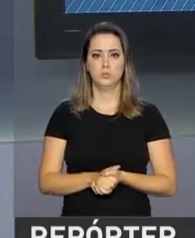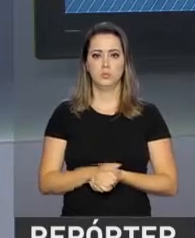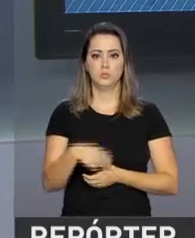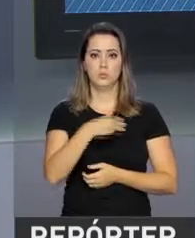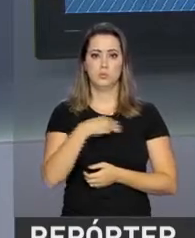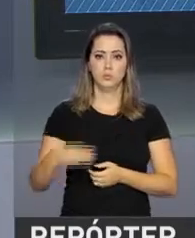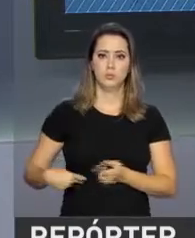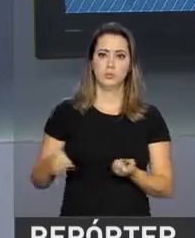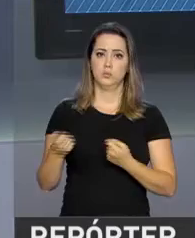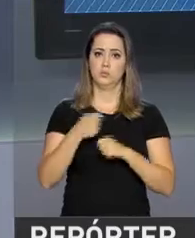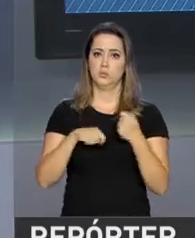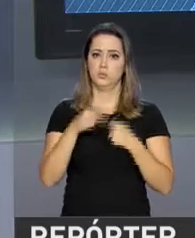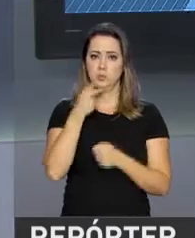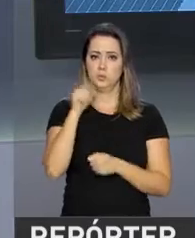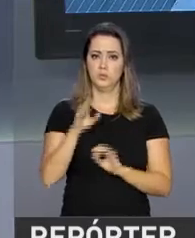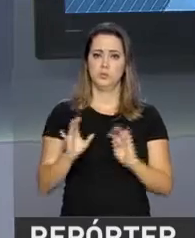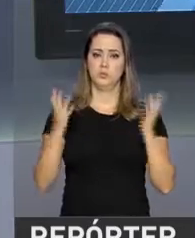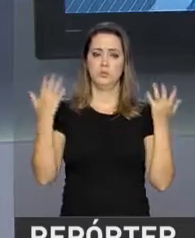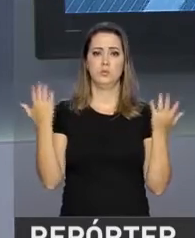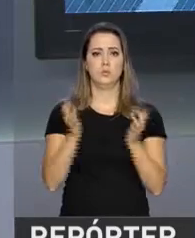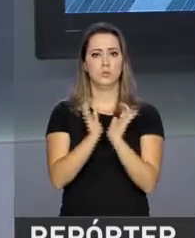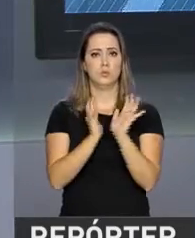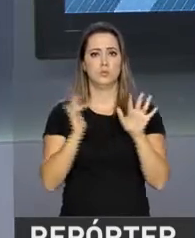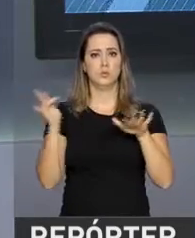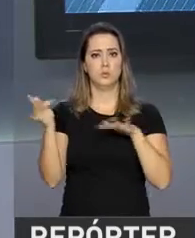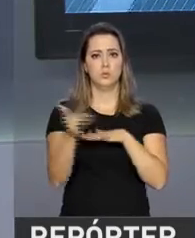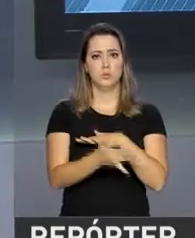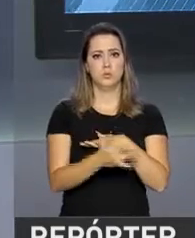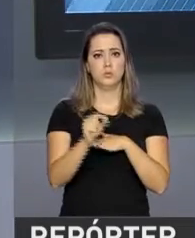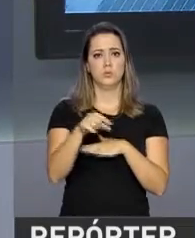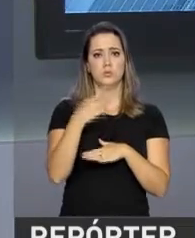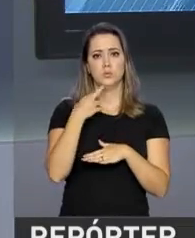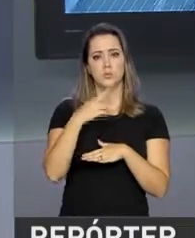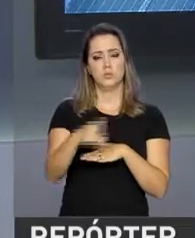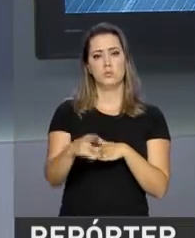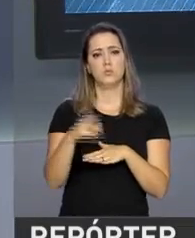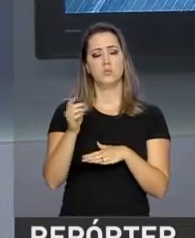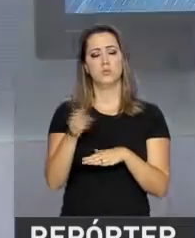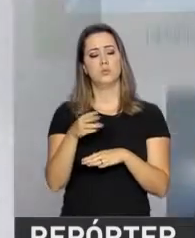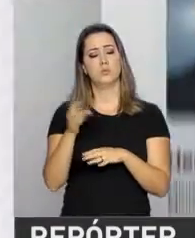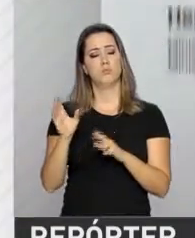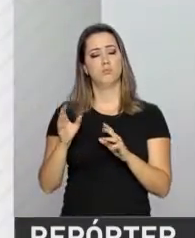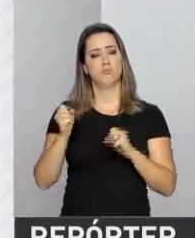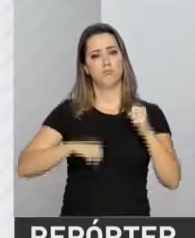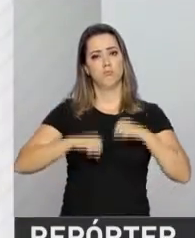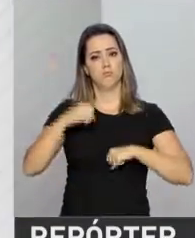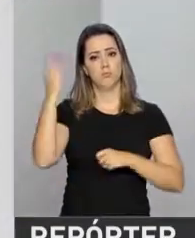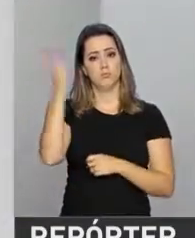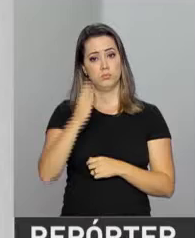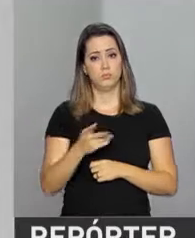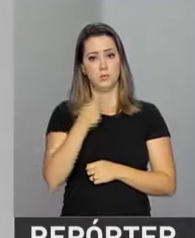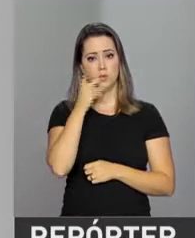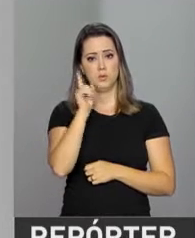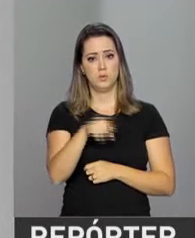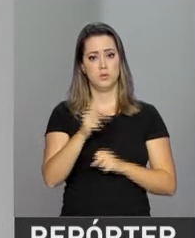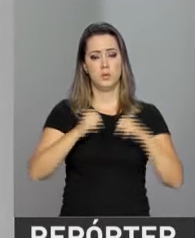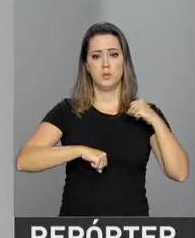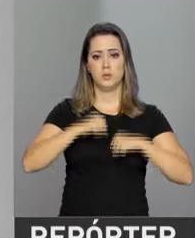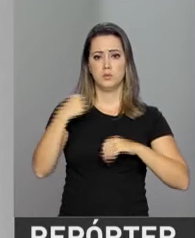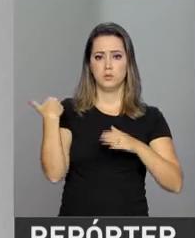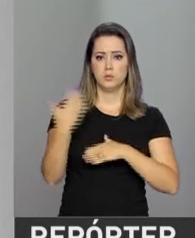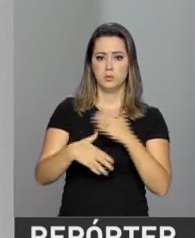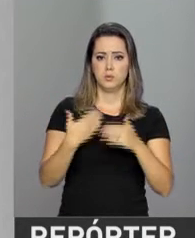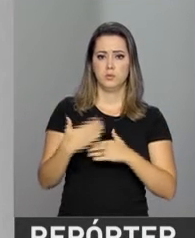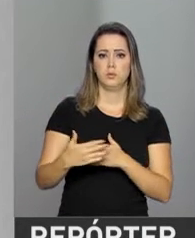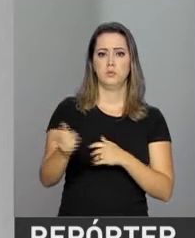ministro da Fazenda, Henrique Meirelles, comemorou hoje nas redes sociais os resultados da indústria brasileira. Ele afirmou que a indústria segue